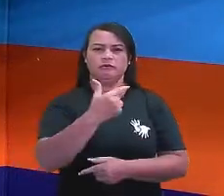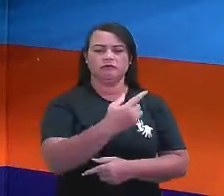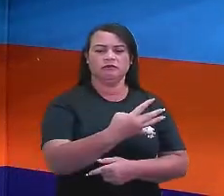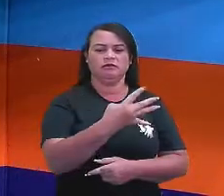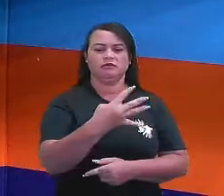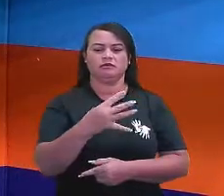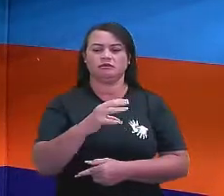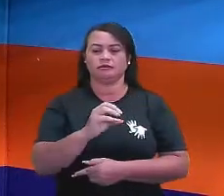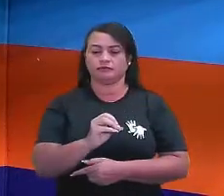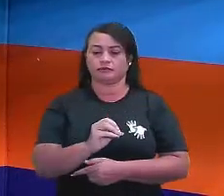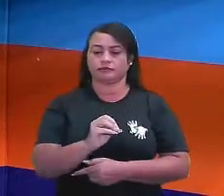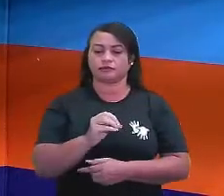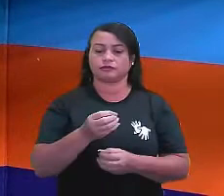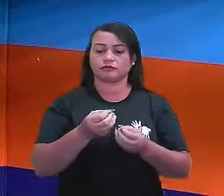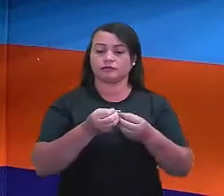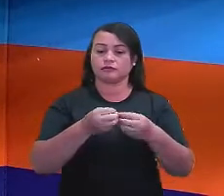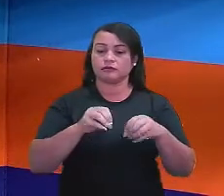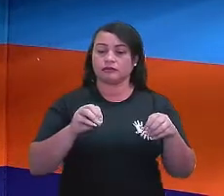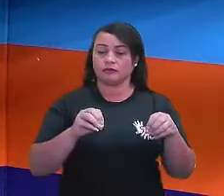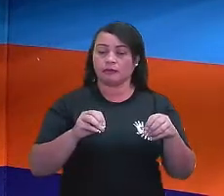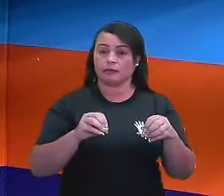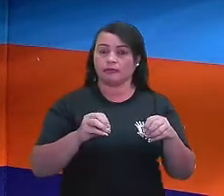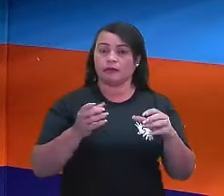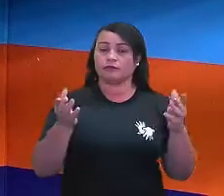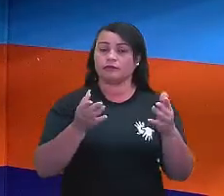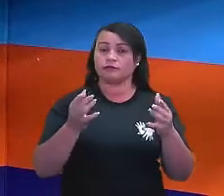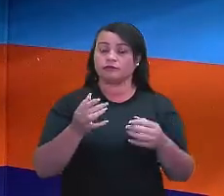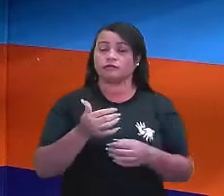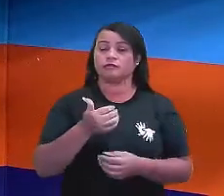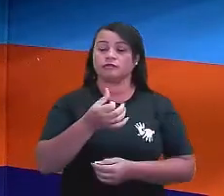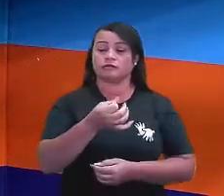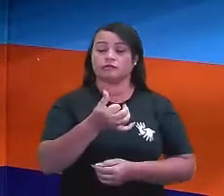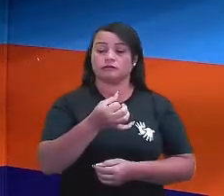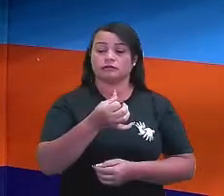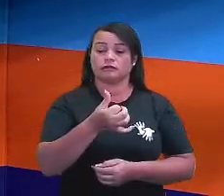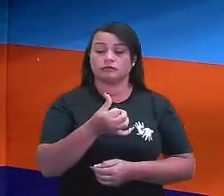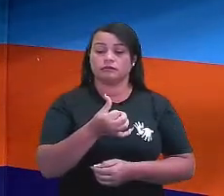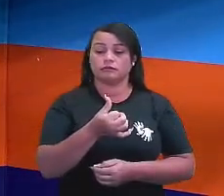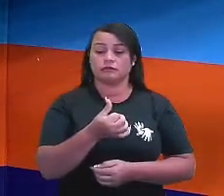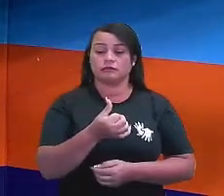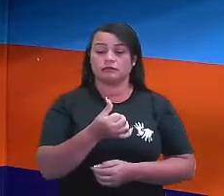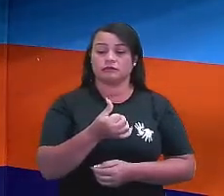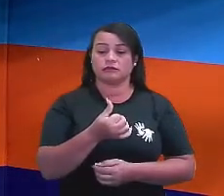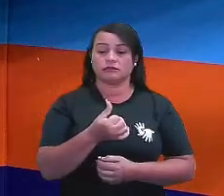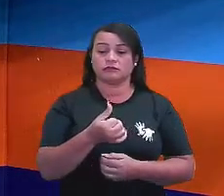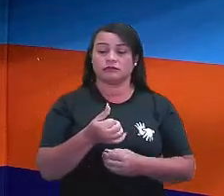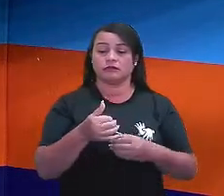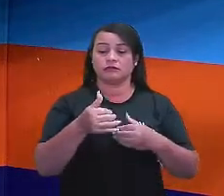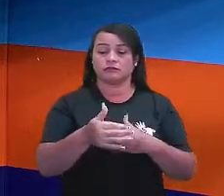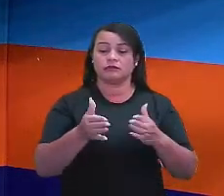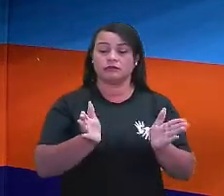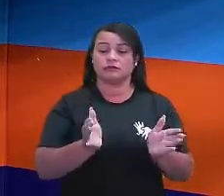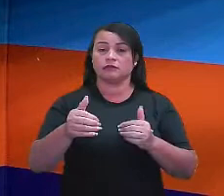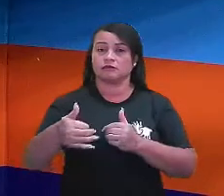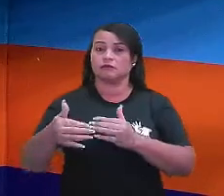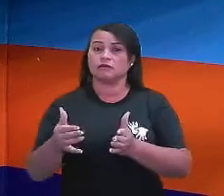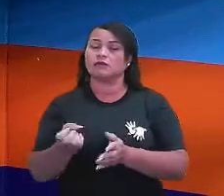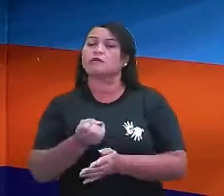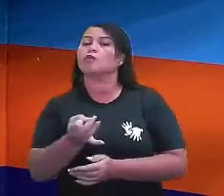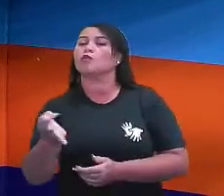ovos. Agora, eu quero saber, nas 16 caixas, quanto é que tem ao todo as 16